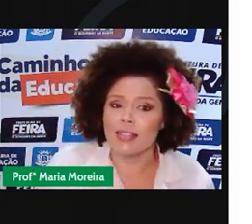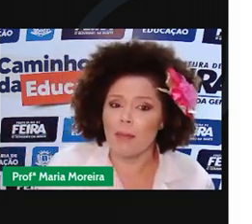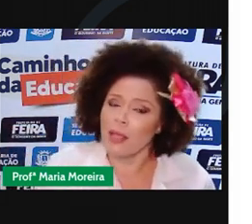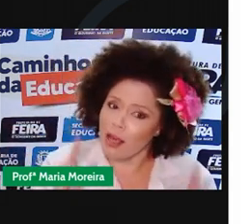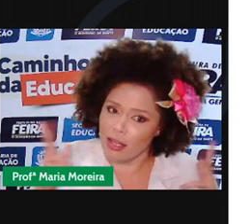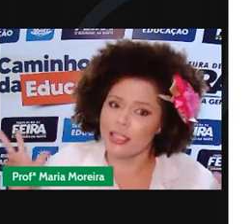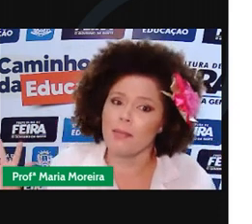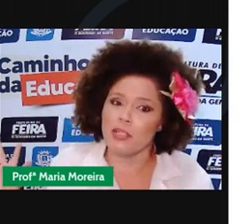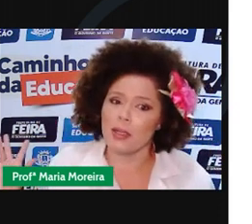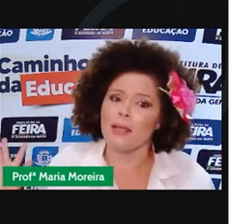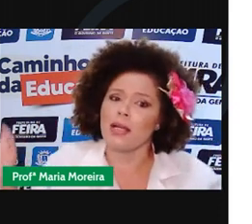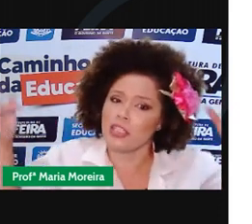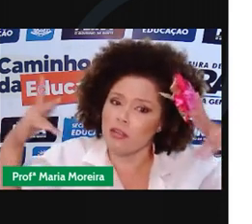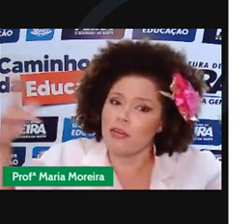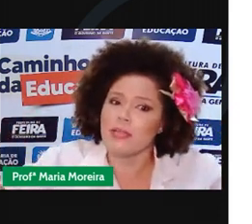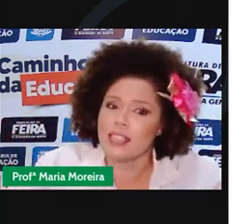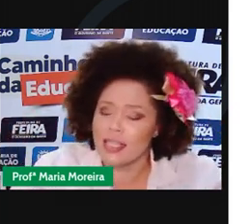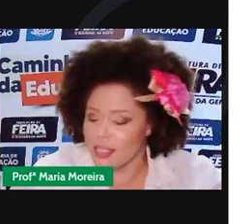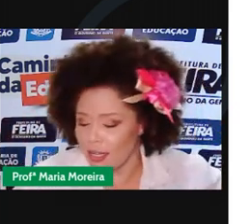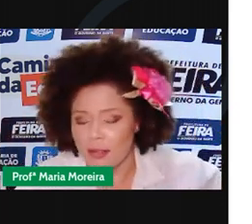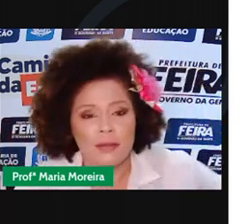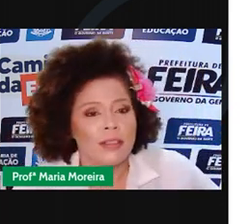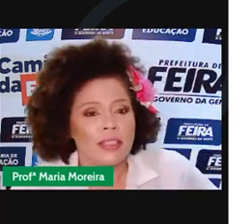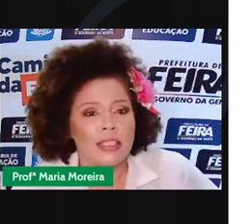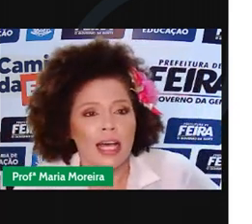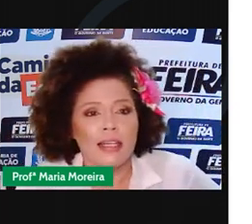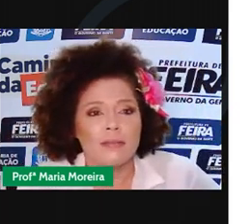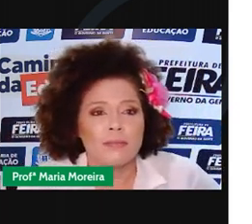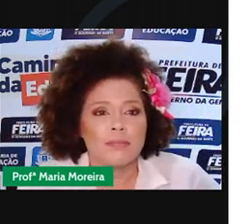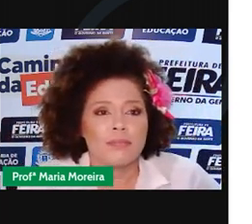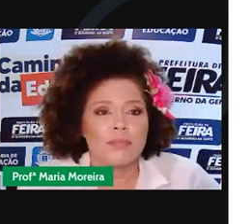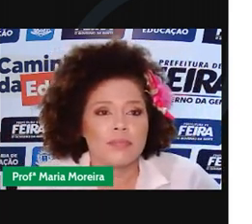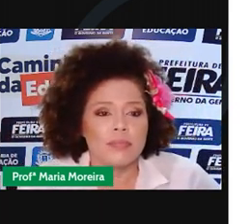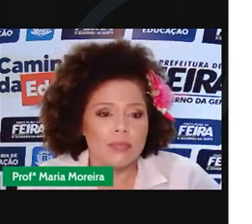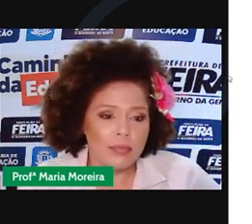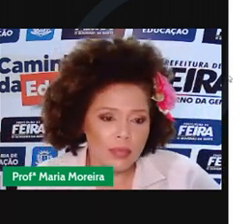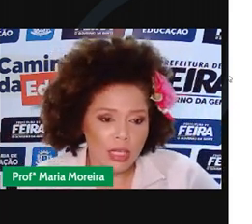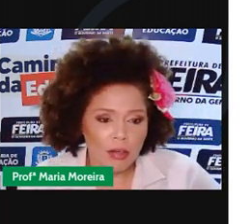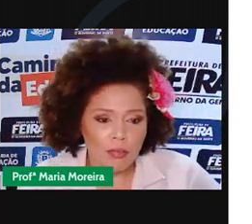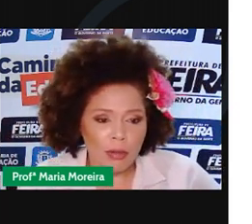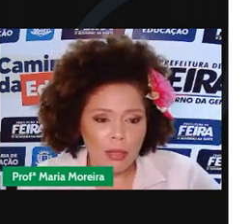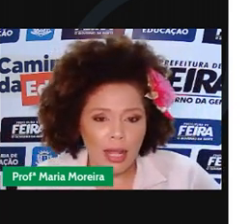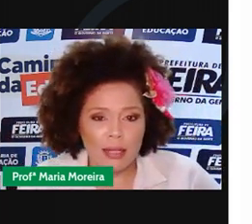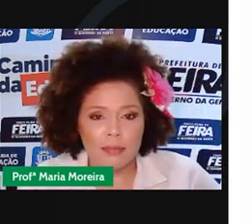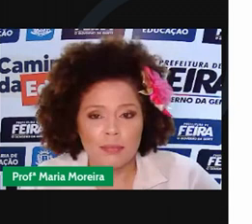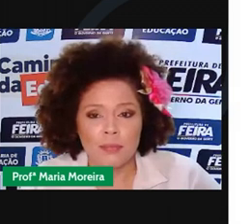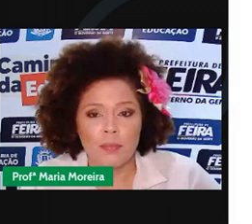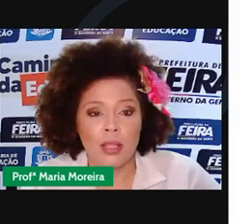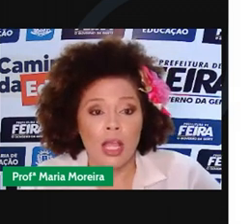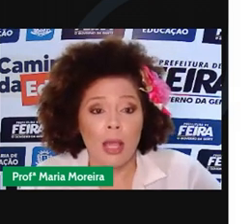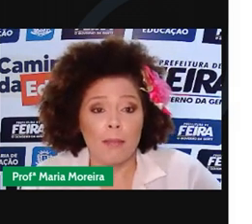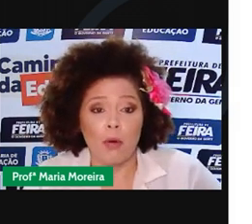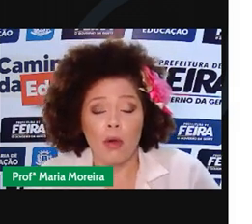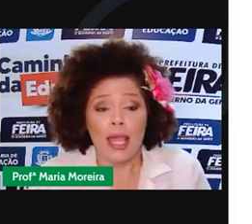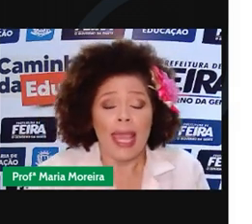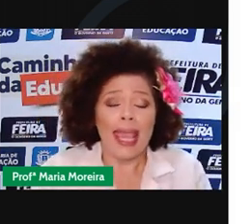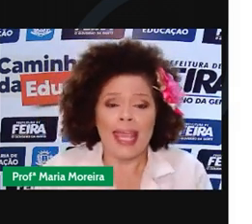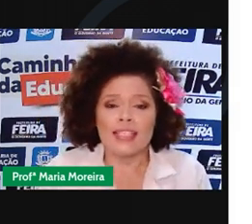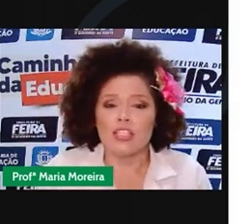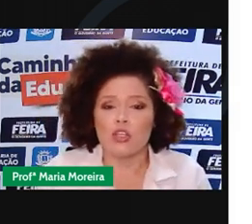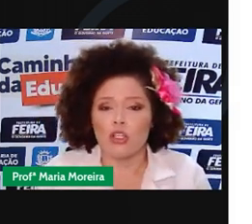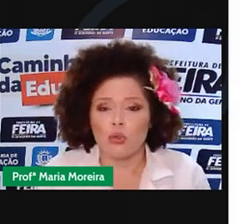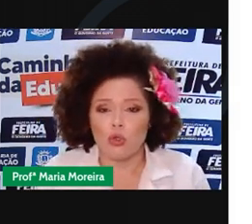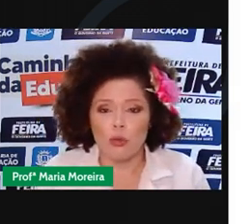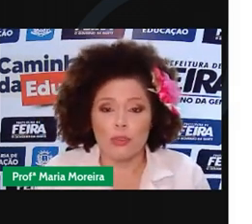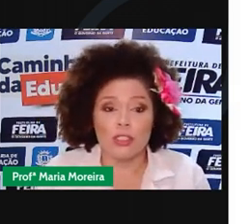para você sabe que a hora que também de matemática não vamos esquecer tá Bom vamos lá bom